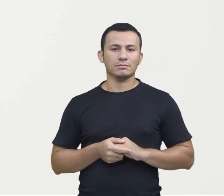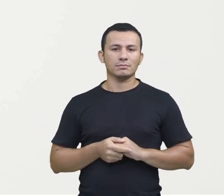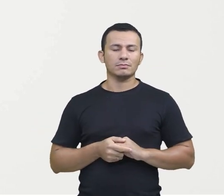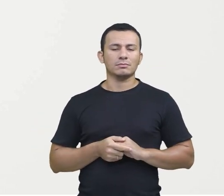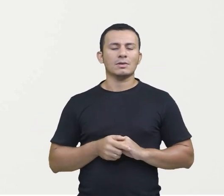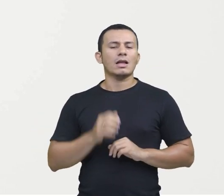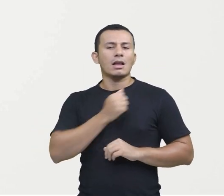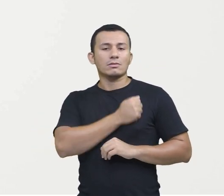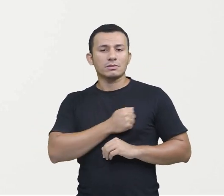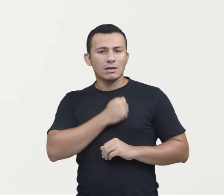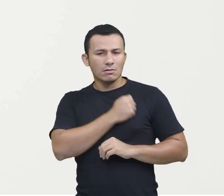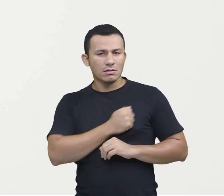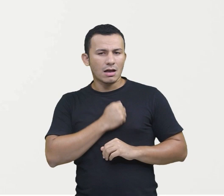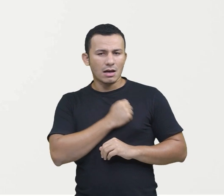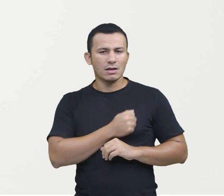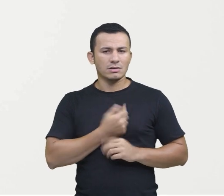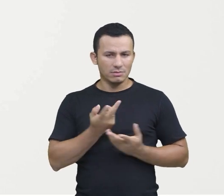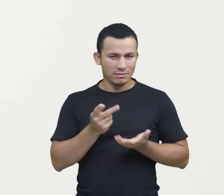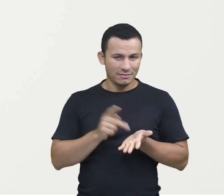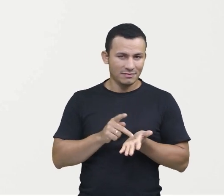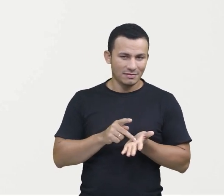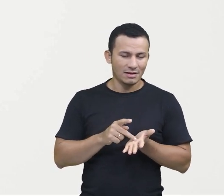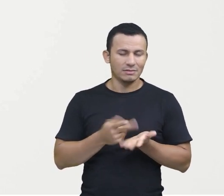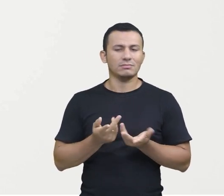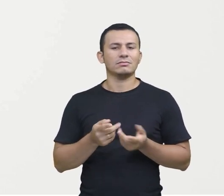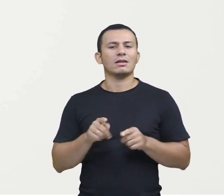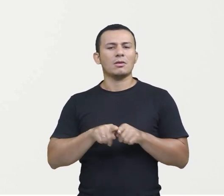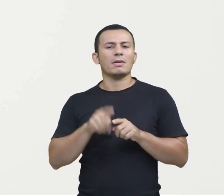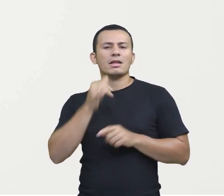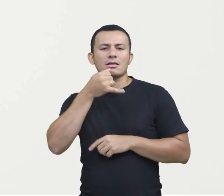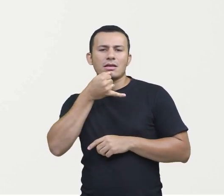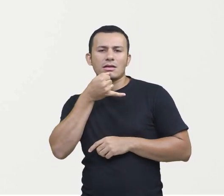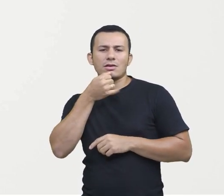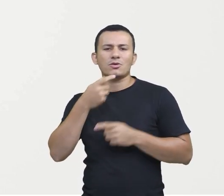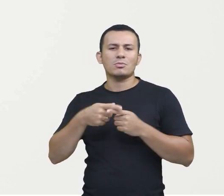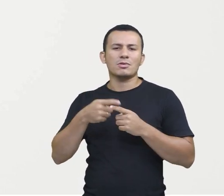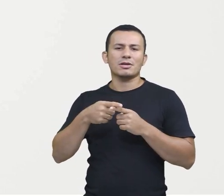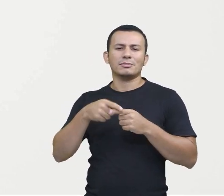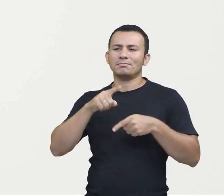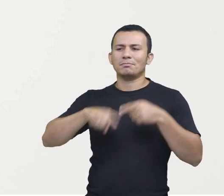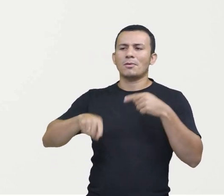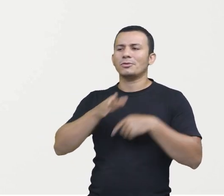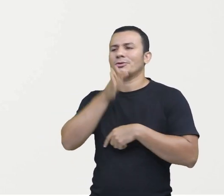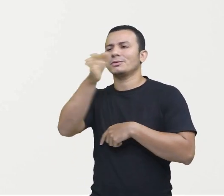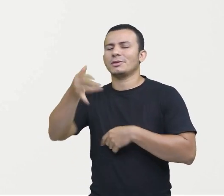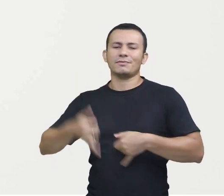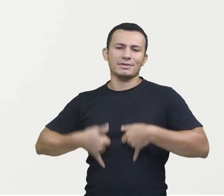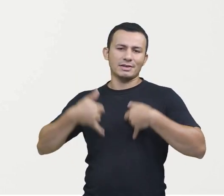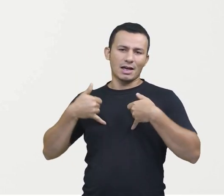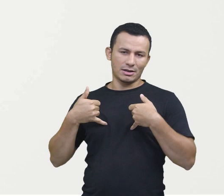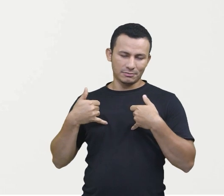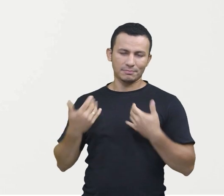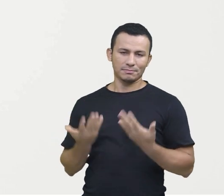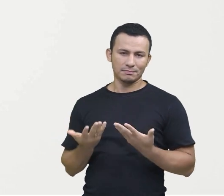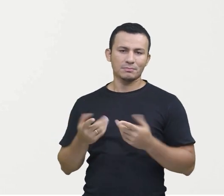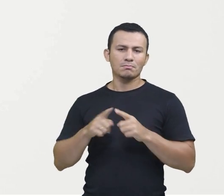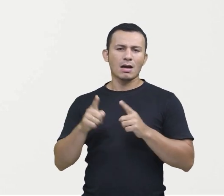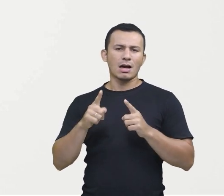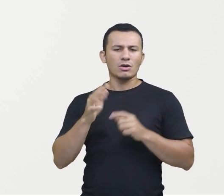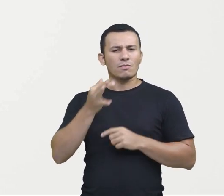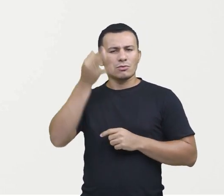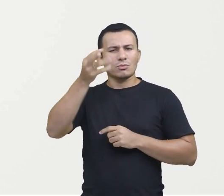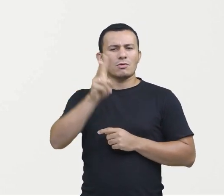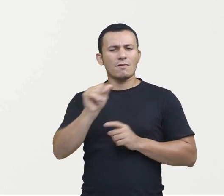com saudade, não é verdade? Que estava triste por não ter ido no aniversário dela, mas que elas iam se